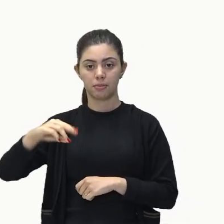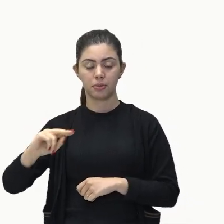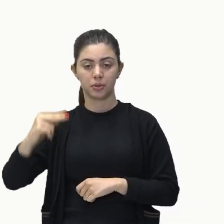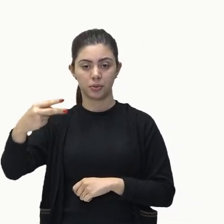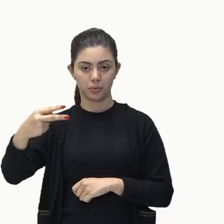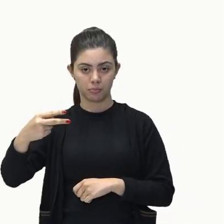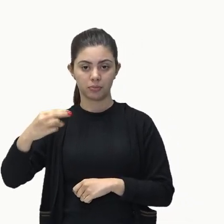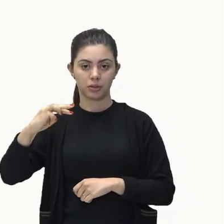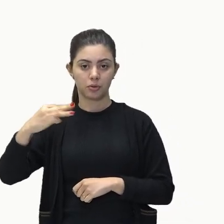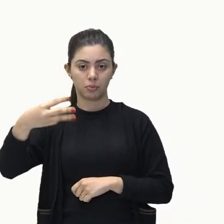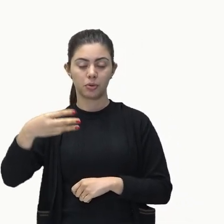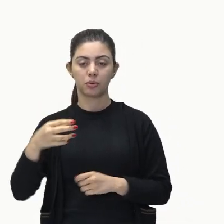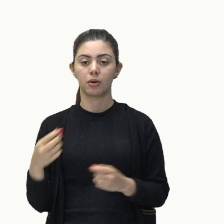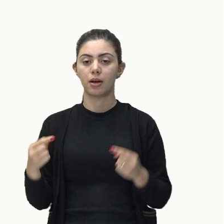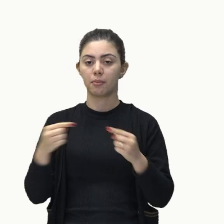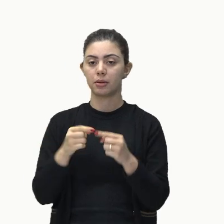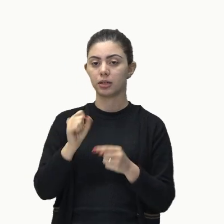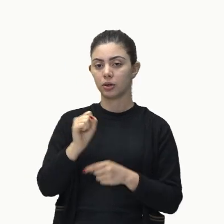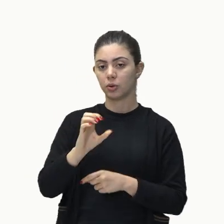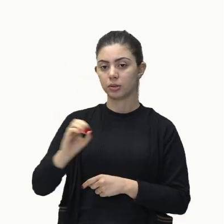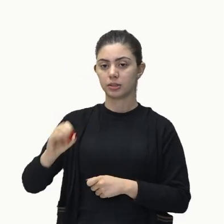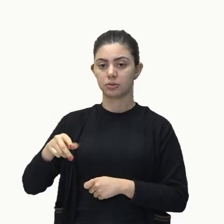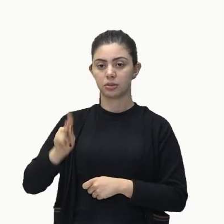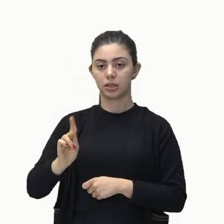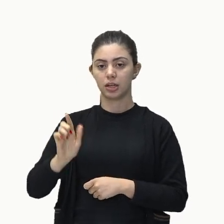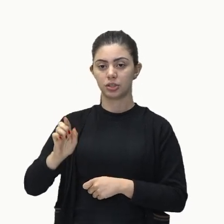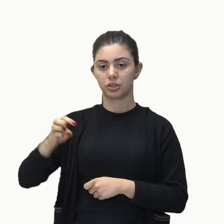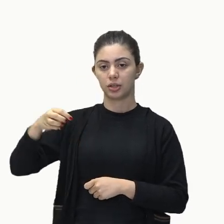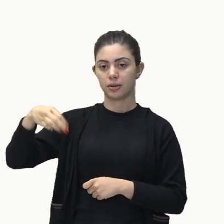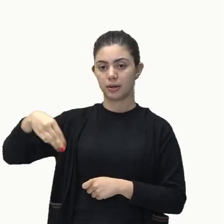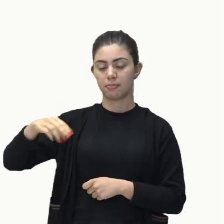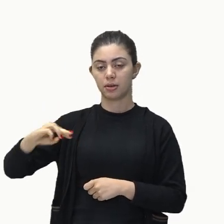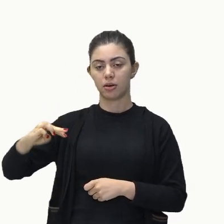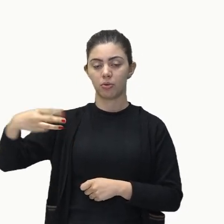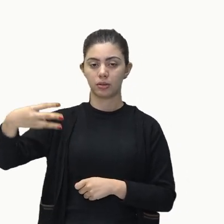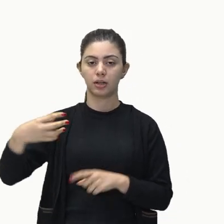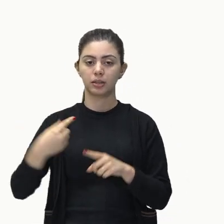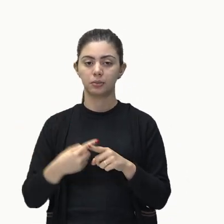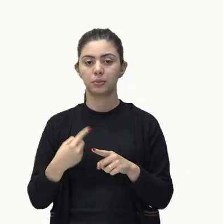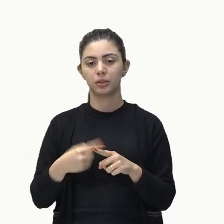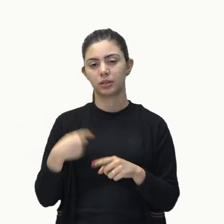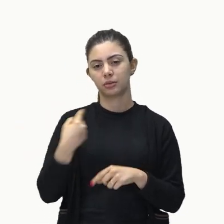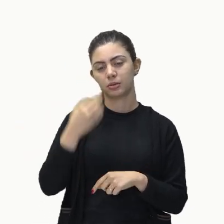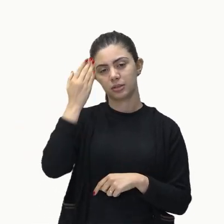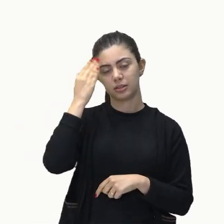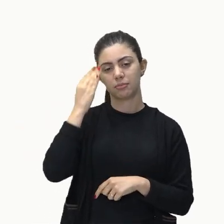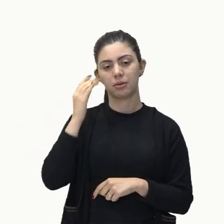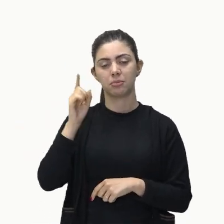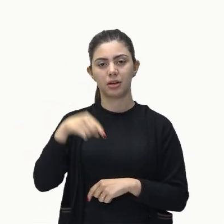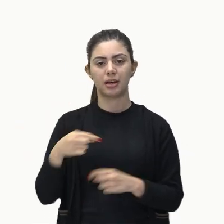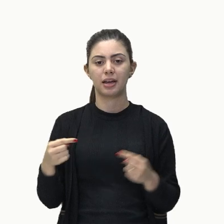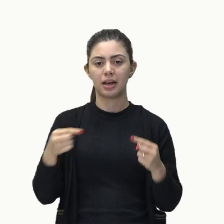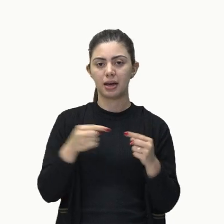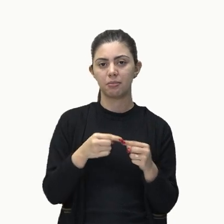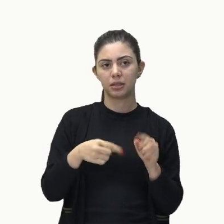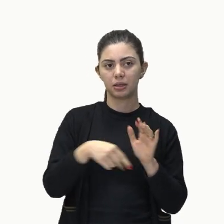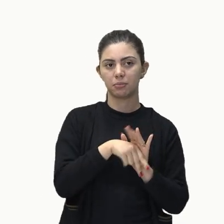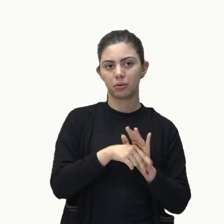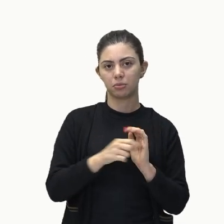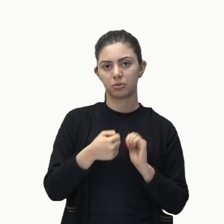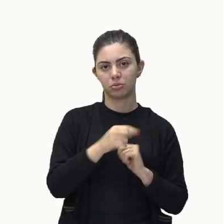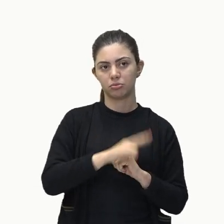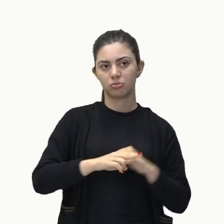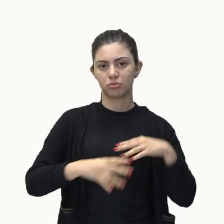equivale a 800 kg por metro cúbico, porque grama por centímetro cúbico não é a unidade do sistema internacional,